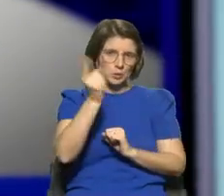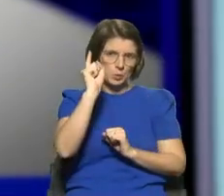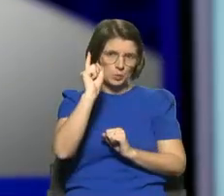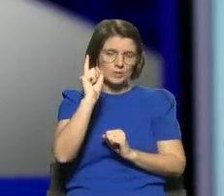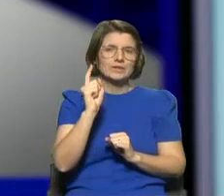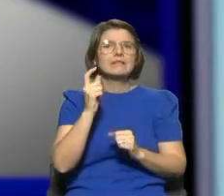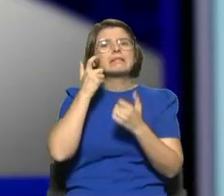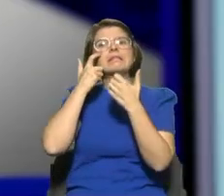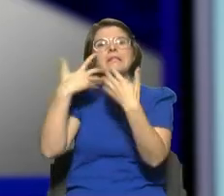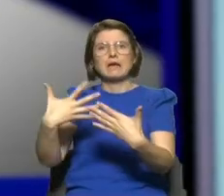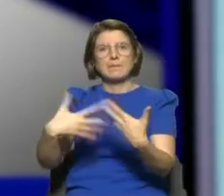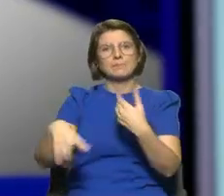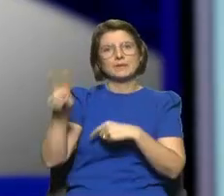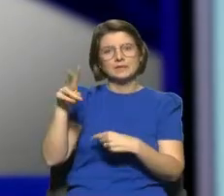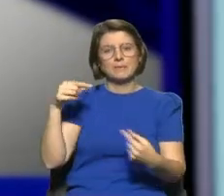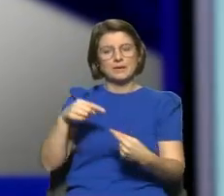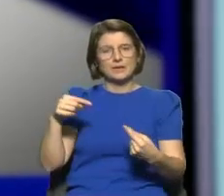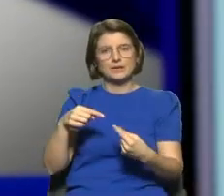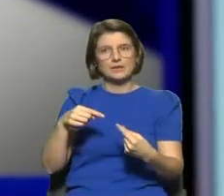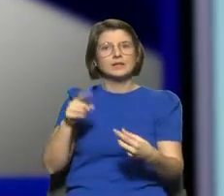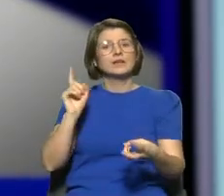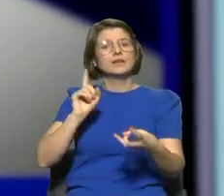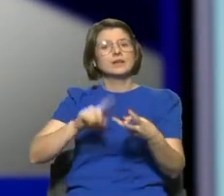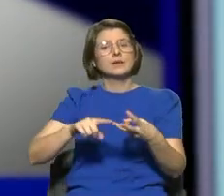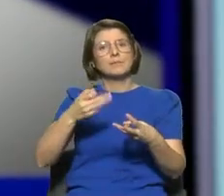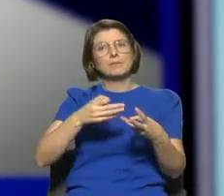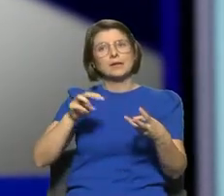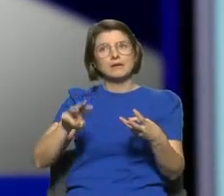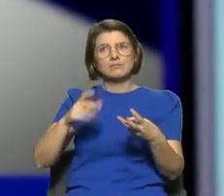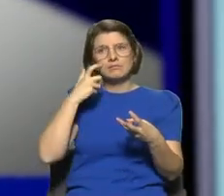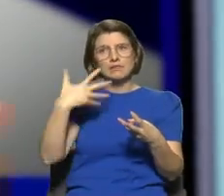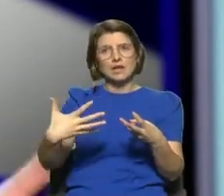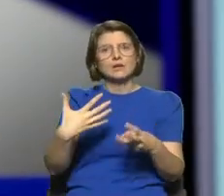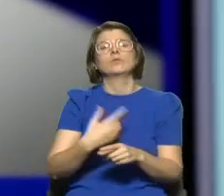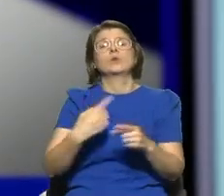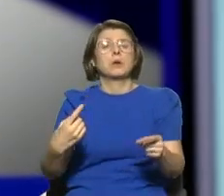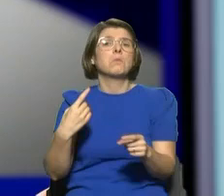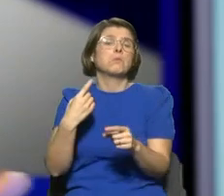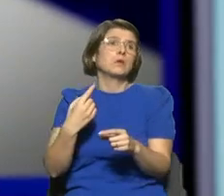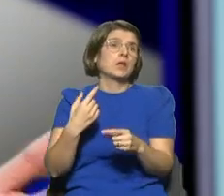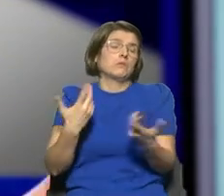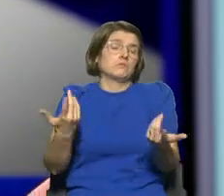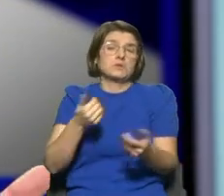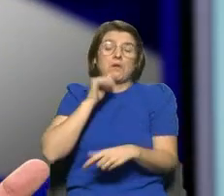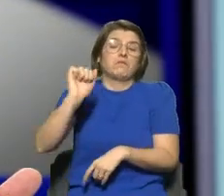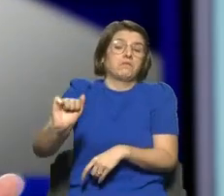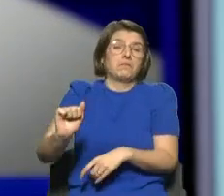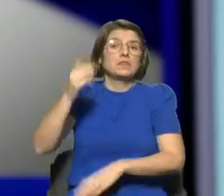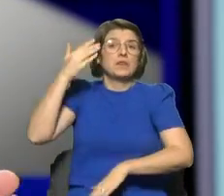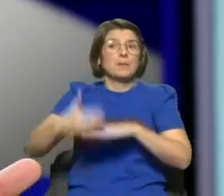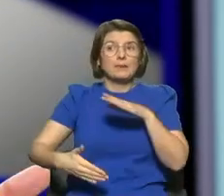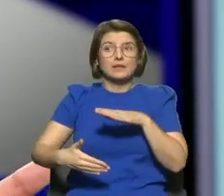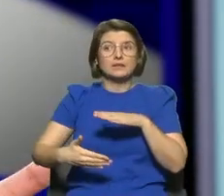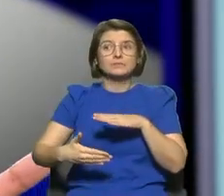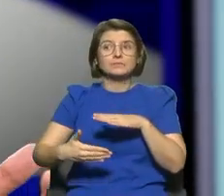é do PSD do CDs PP e do PPM Que entenderam vá-se lá saber porquê a determinar altura que